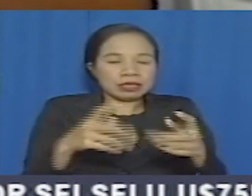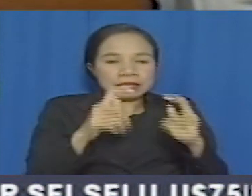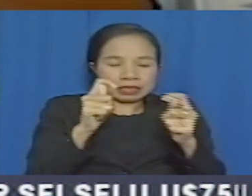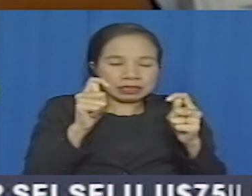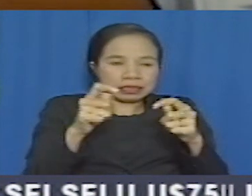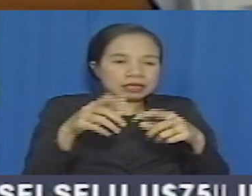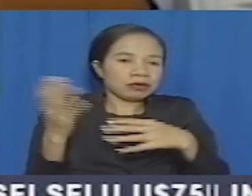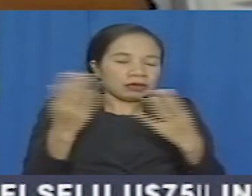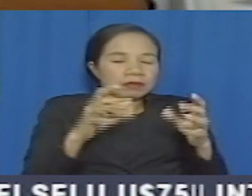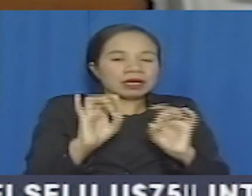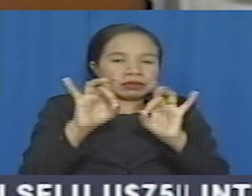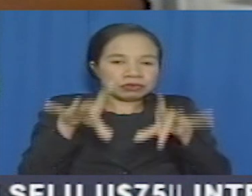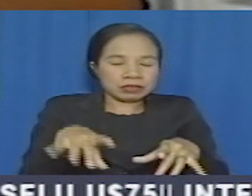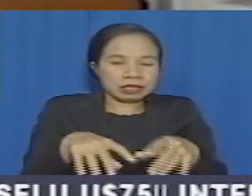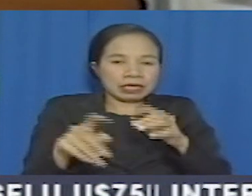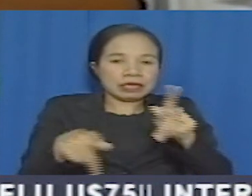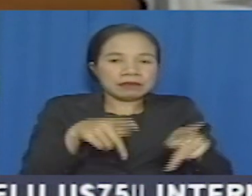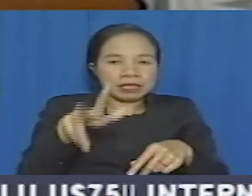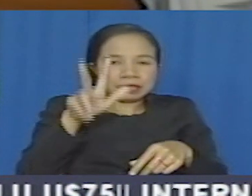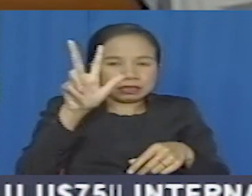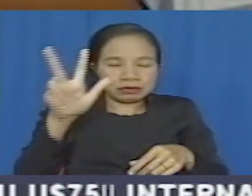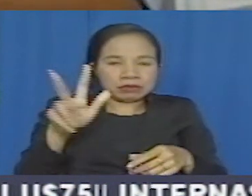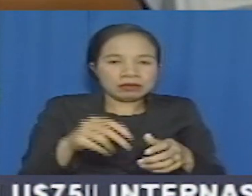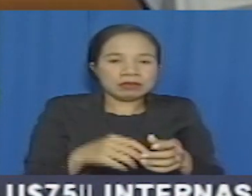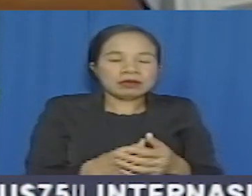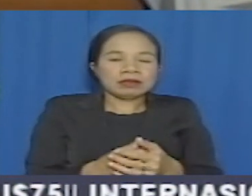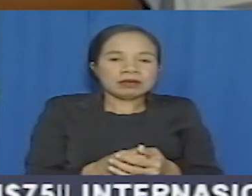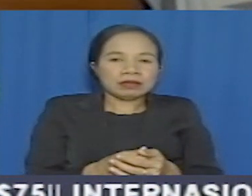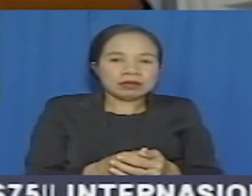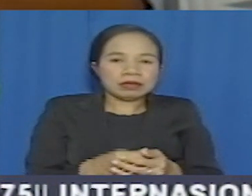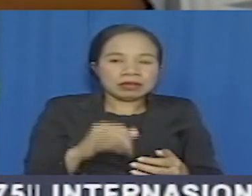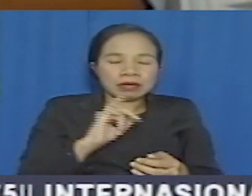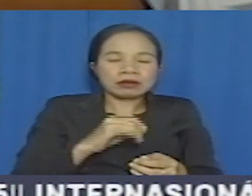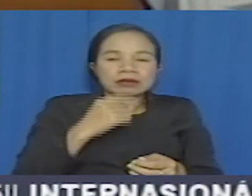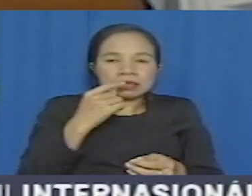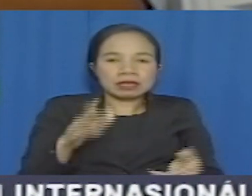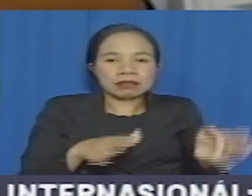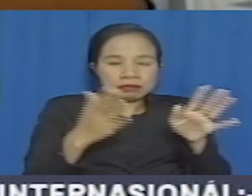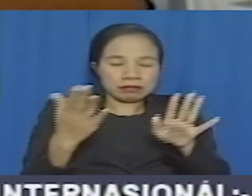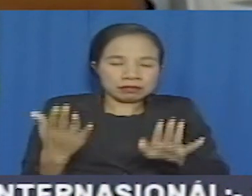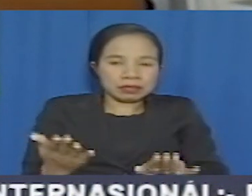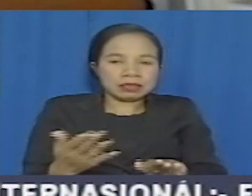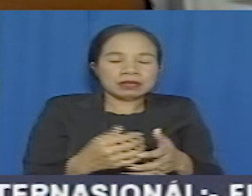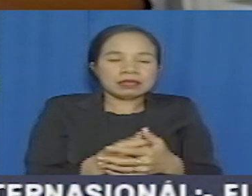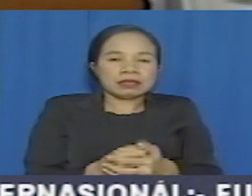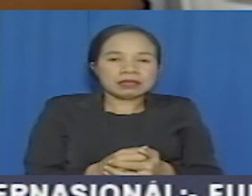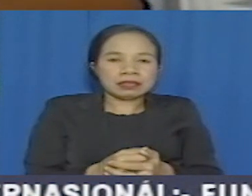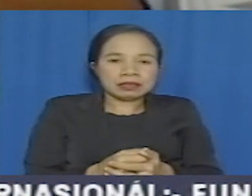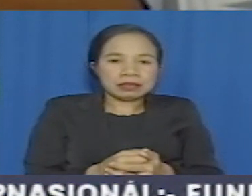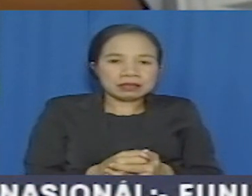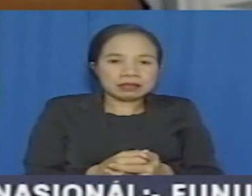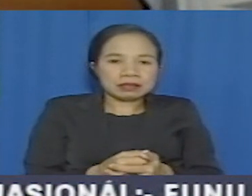Australia. E paciente na Intulu, né, bem, mas foi em Haudia Mate, se ele não foi, foi em